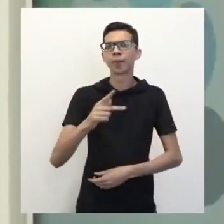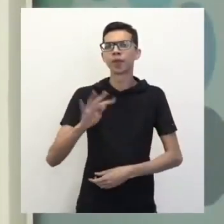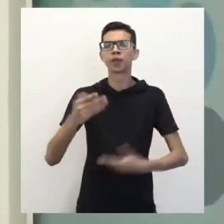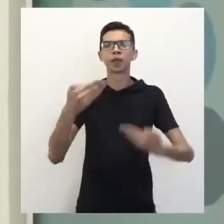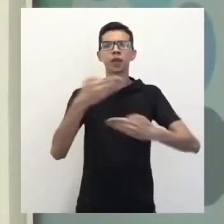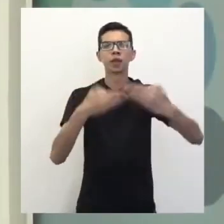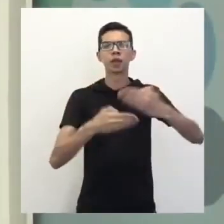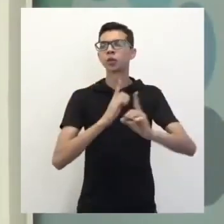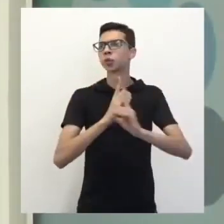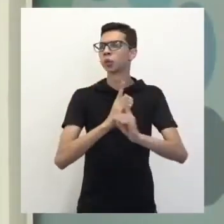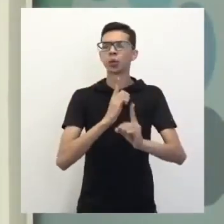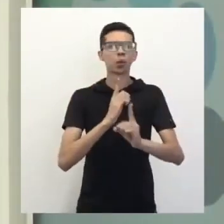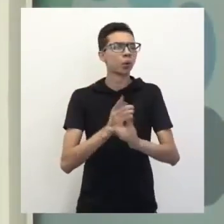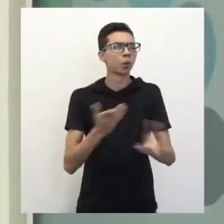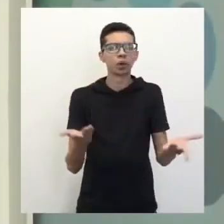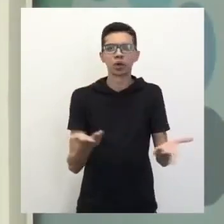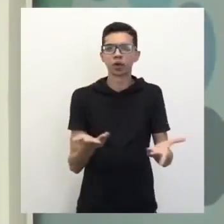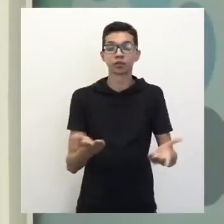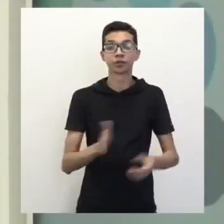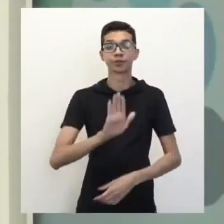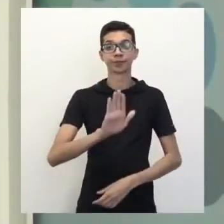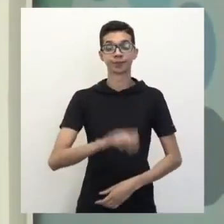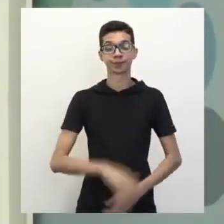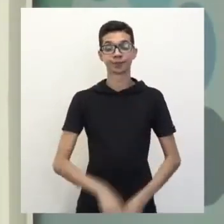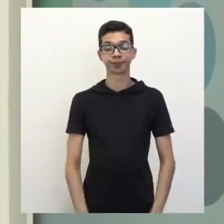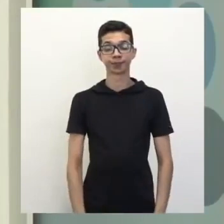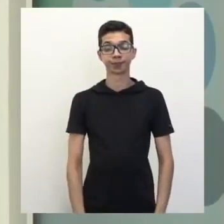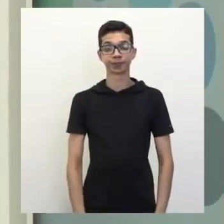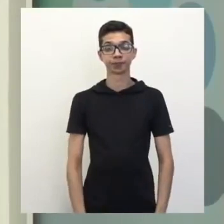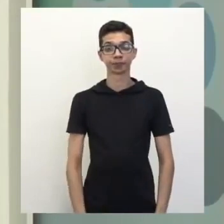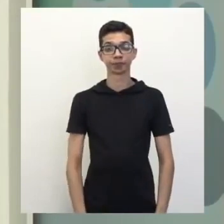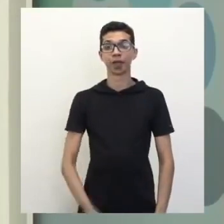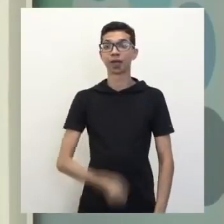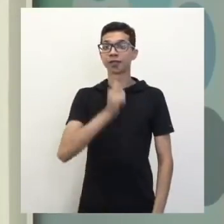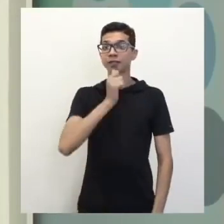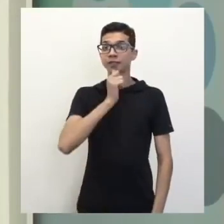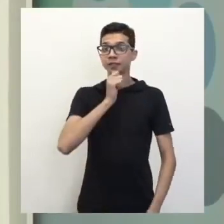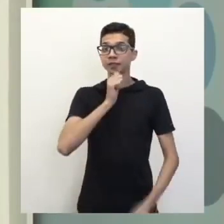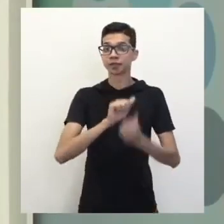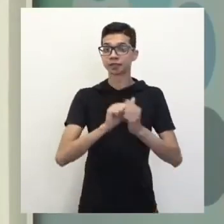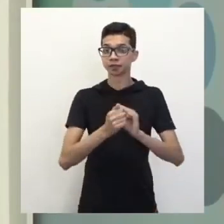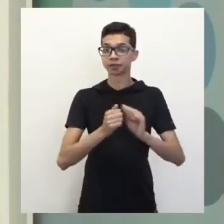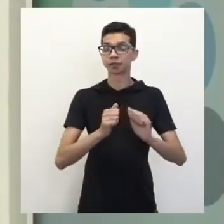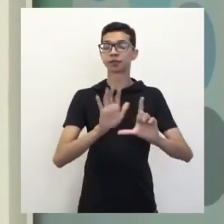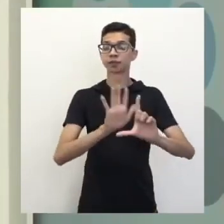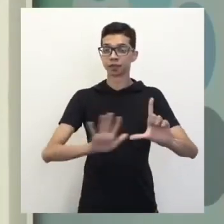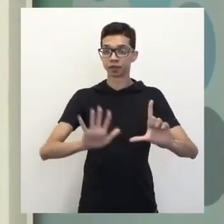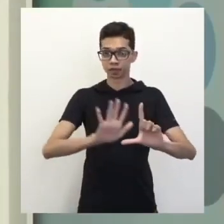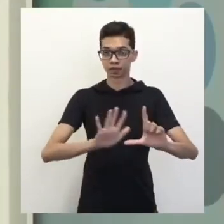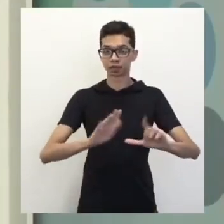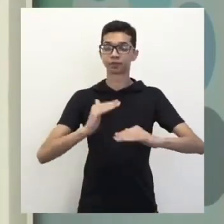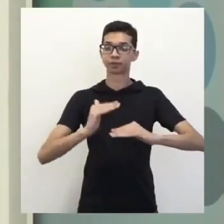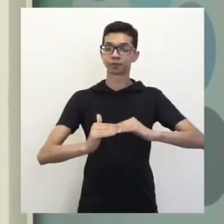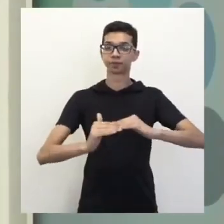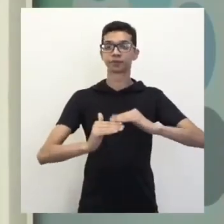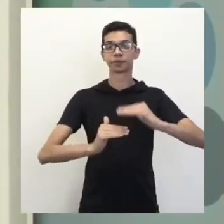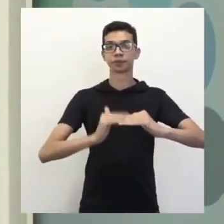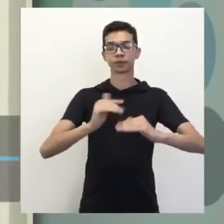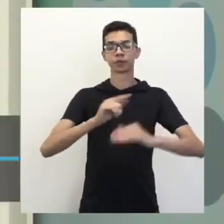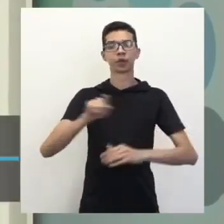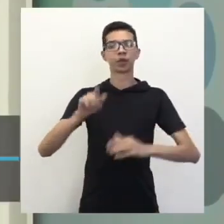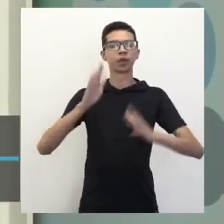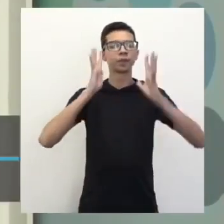estamos achando, gente? Galera, a gente está num processo de transição e de melhoria da plataforma. Para vocês terem uma ideia, até agora já